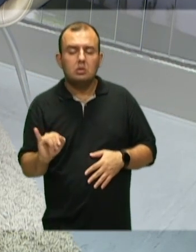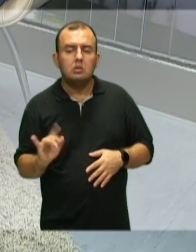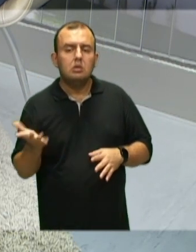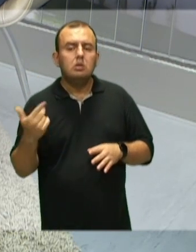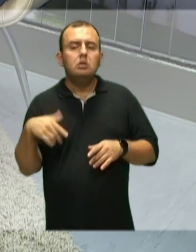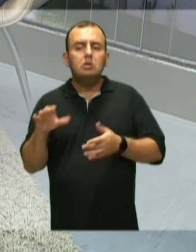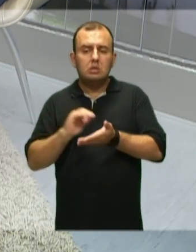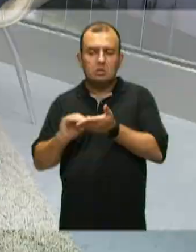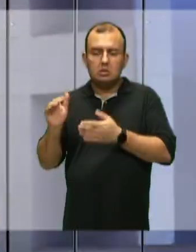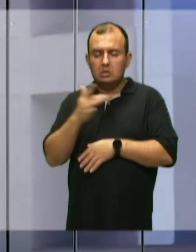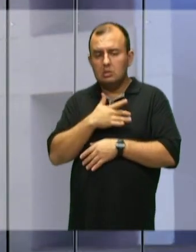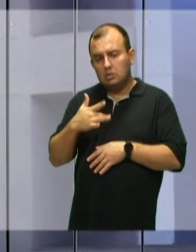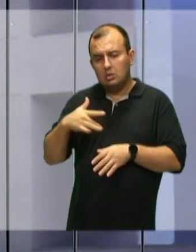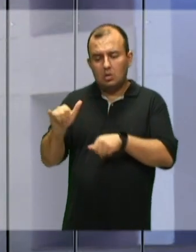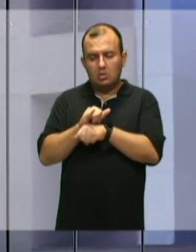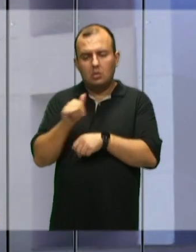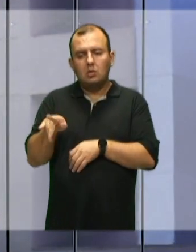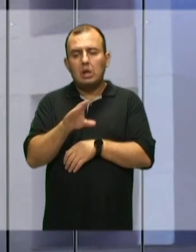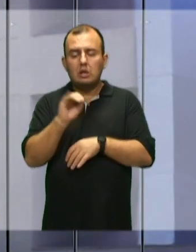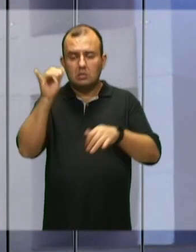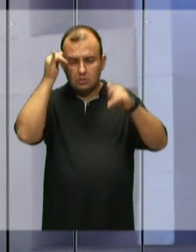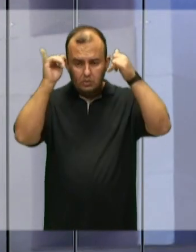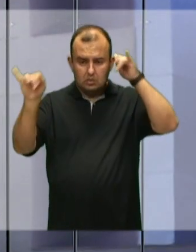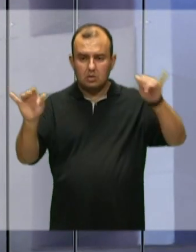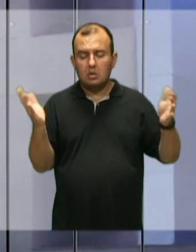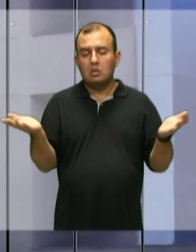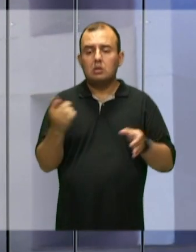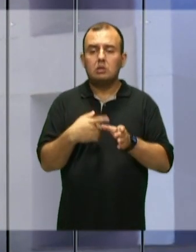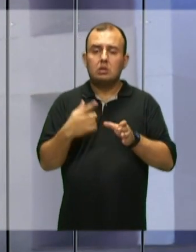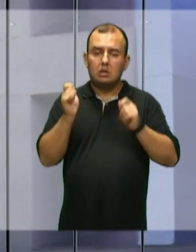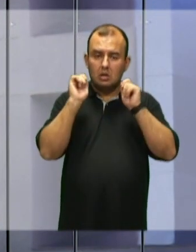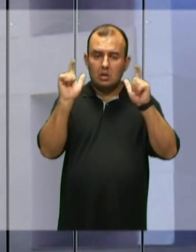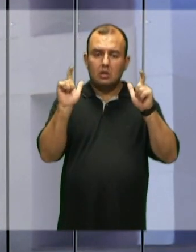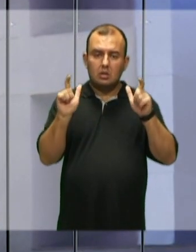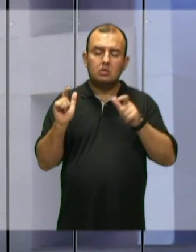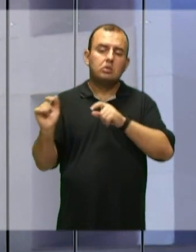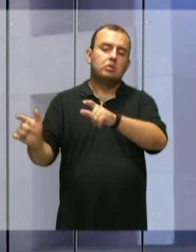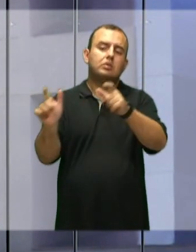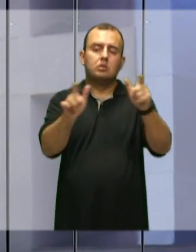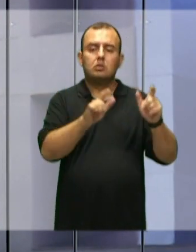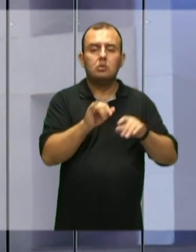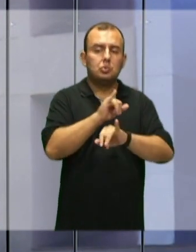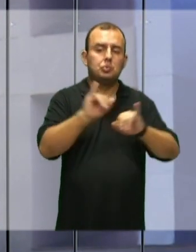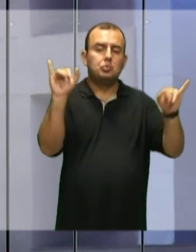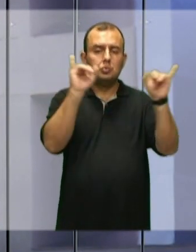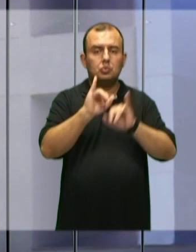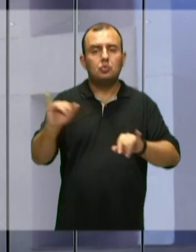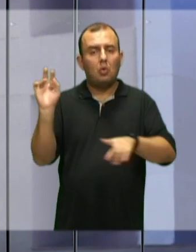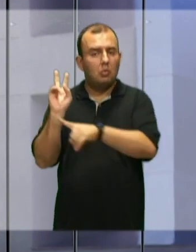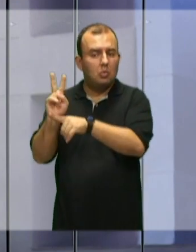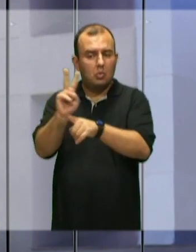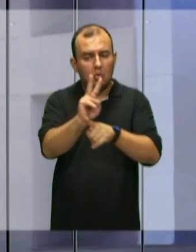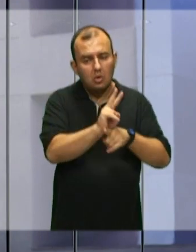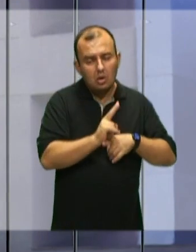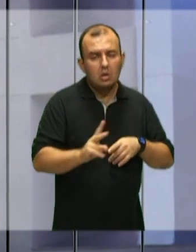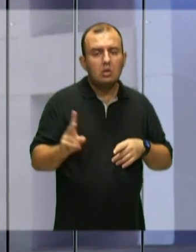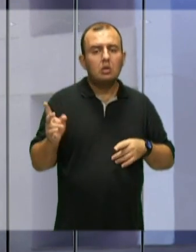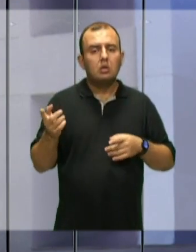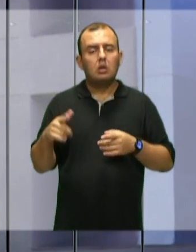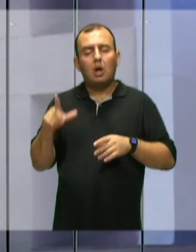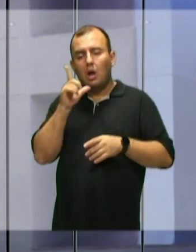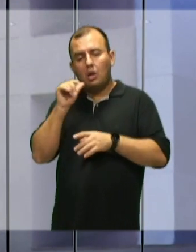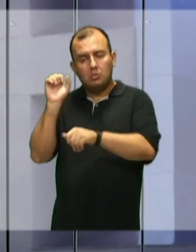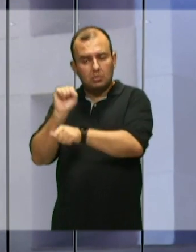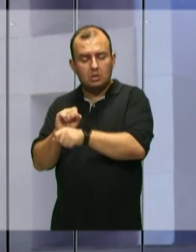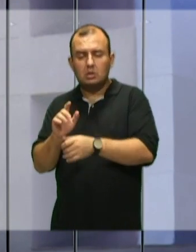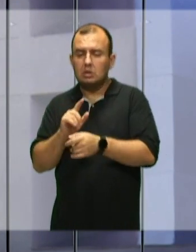das ações de prevenção nesse momento a cidade era para estar em Alerta era para ter em vários locais a divulgação Vamos cuidar não vamos vamos deixar água